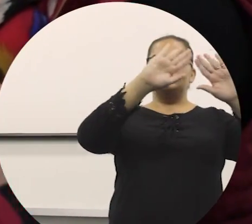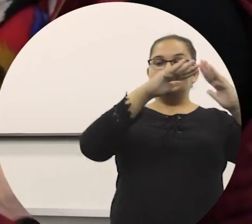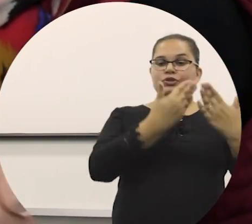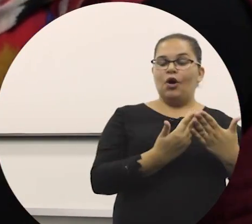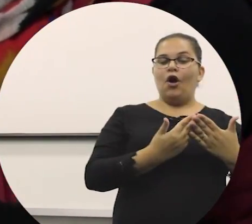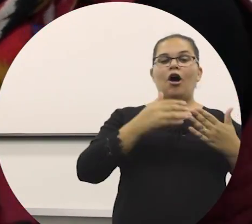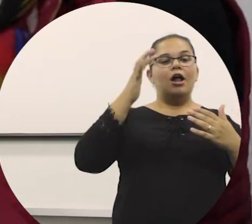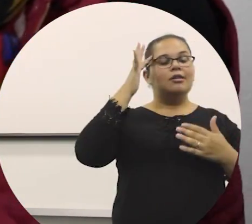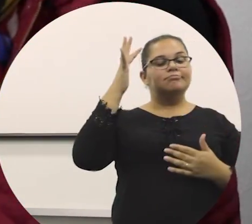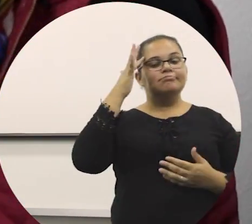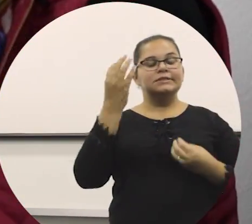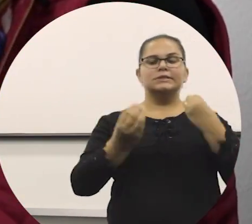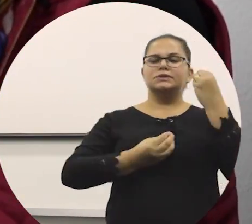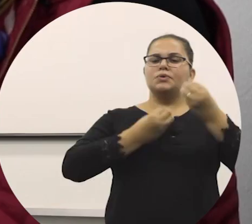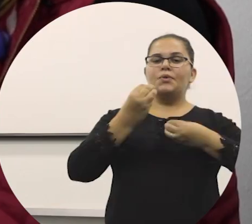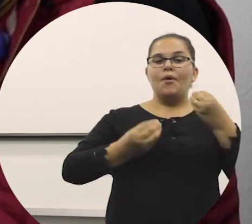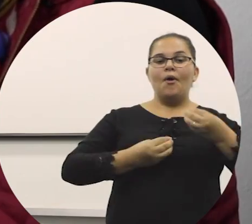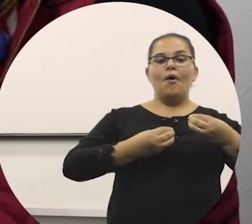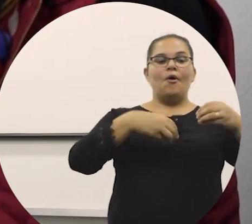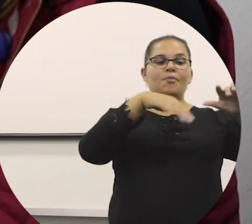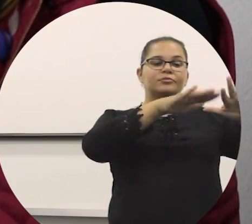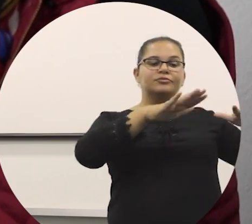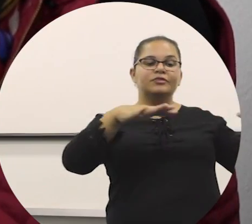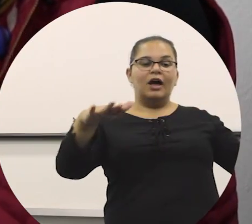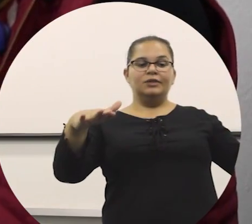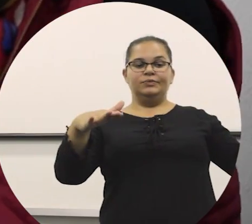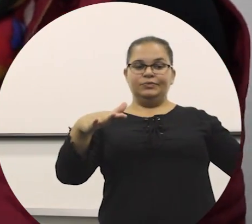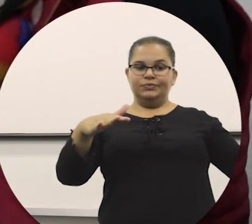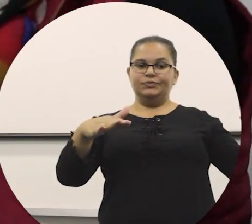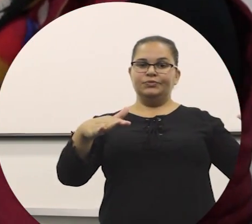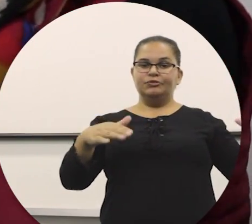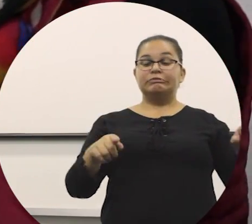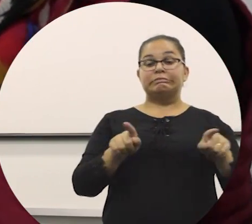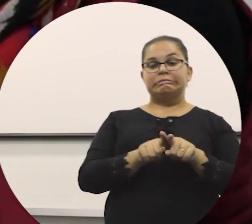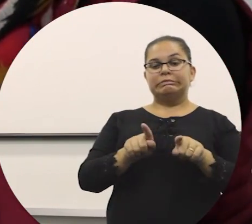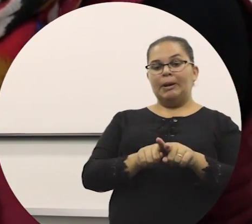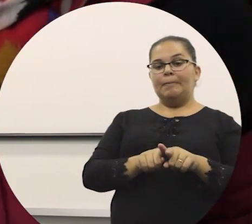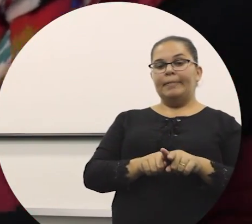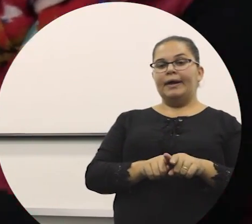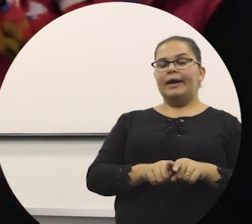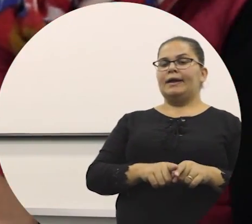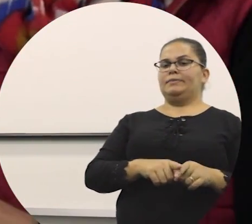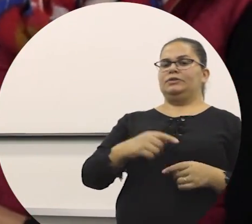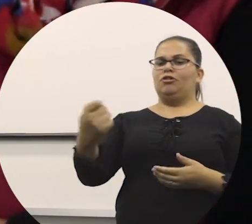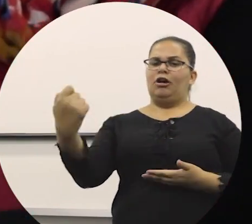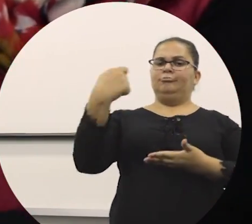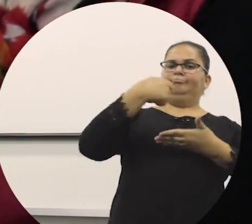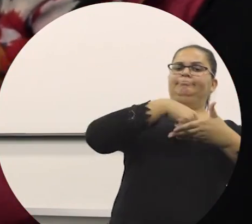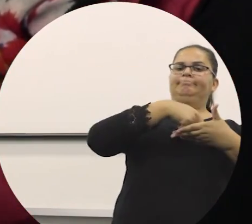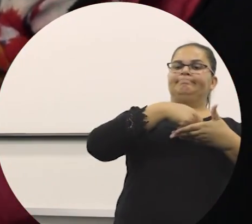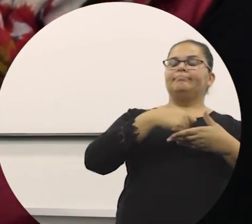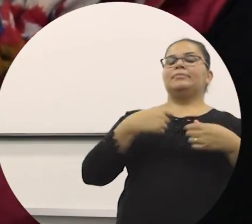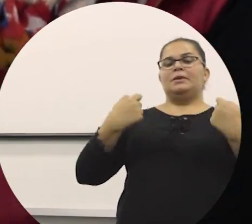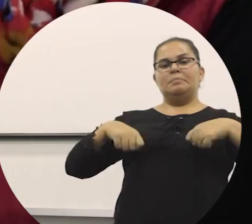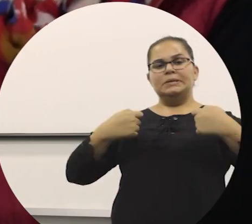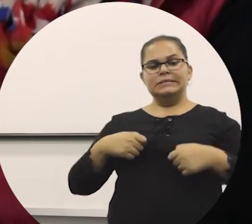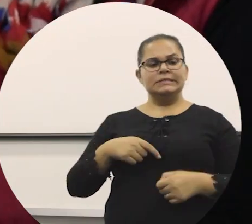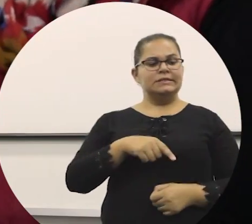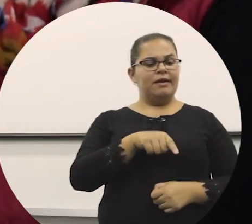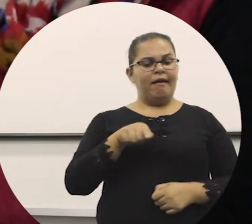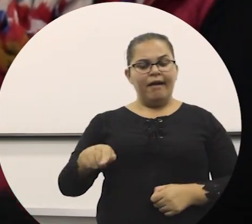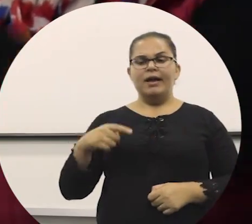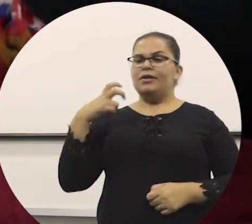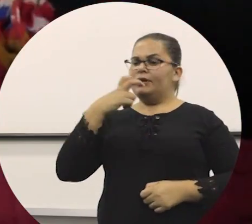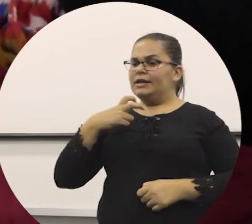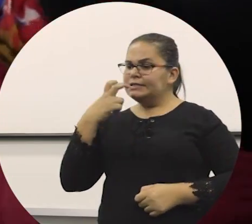maneira como a gente tem um olhar com os nossos alunos. E a cobrança, inclusive, que a gente faz em cima desses que nós